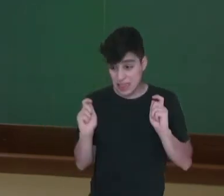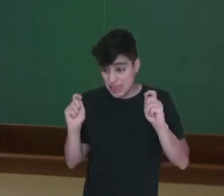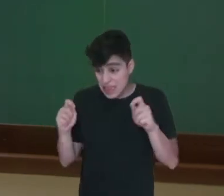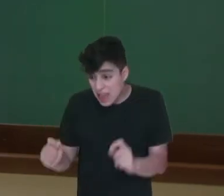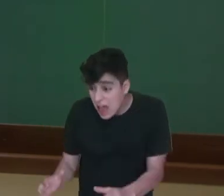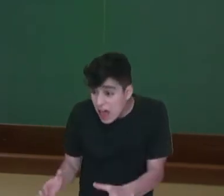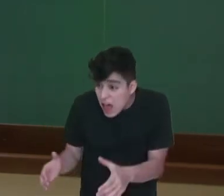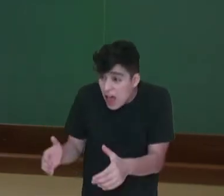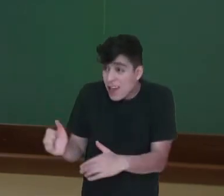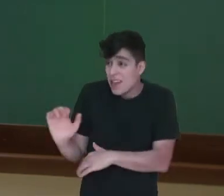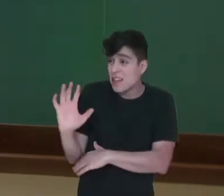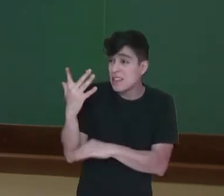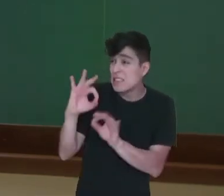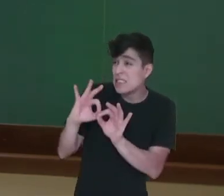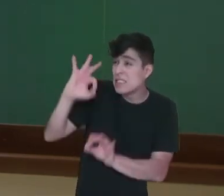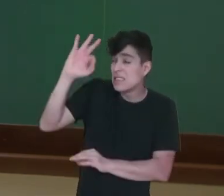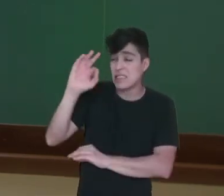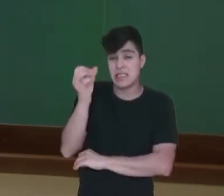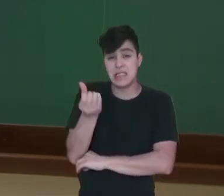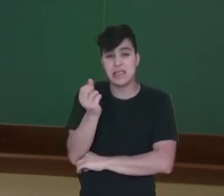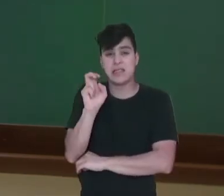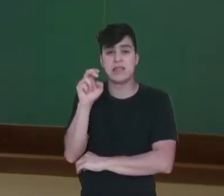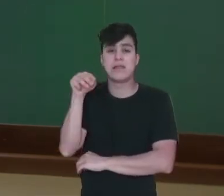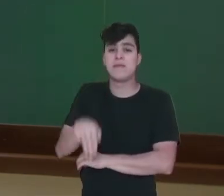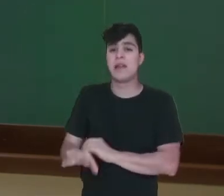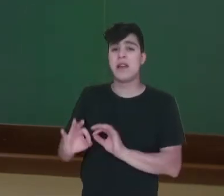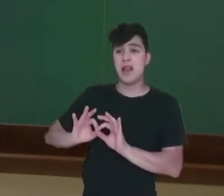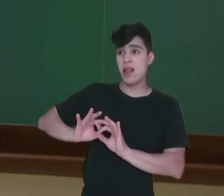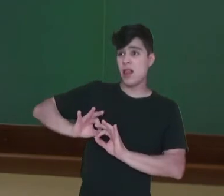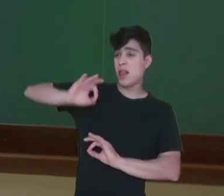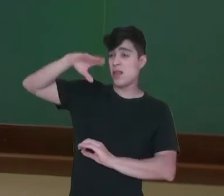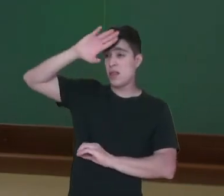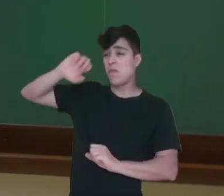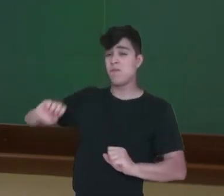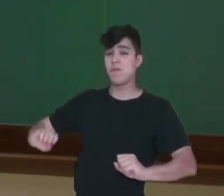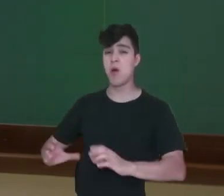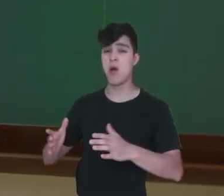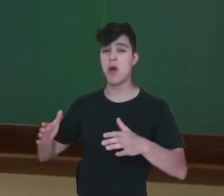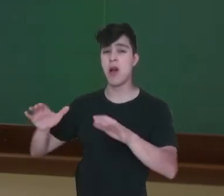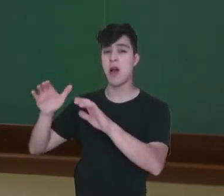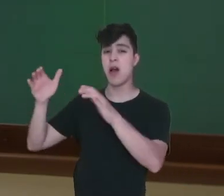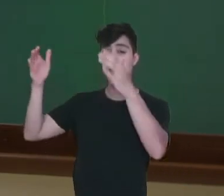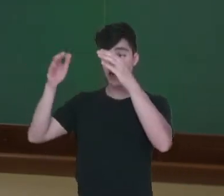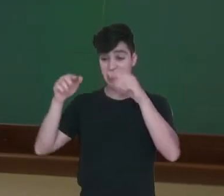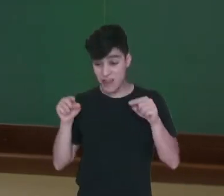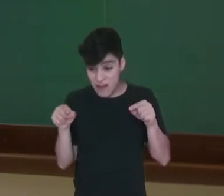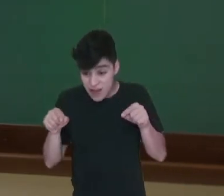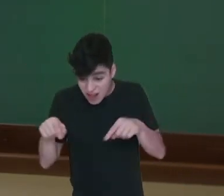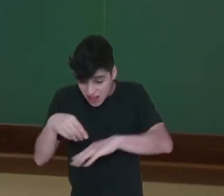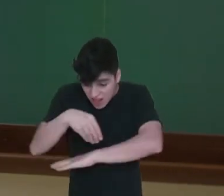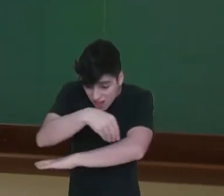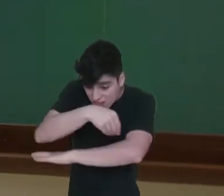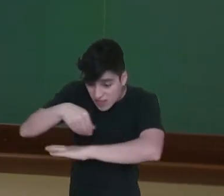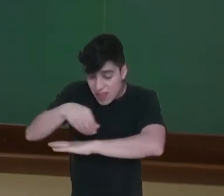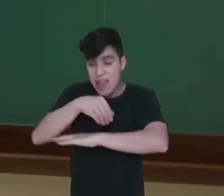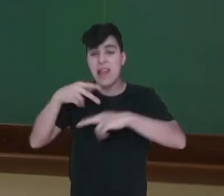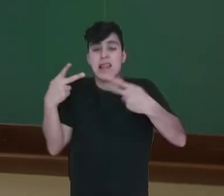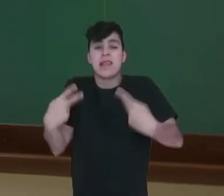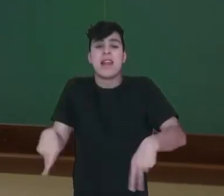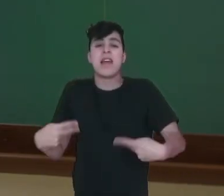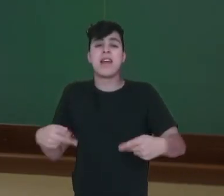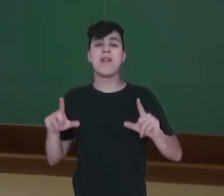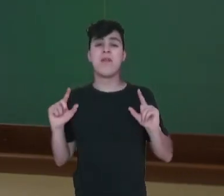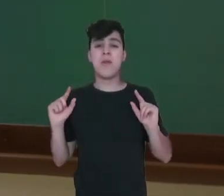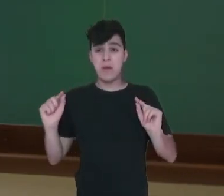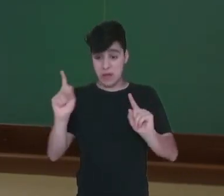ali 65 metros de altura. Então, é a porção da floresta ali que apresenta a vegetação